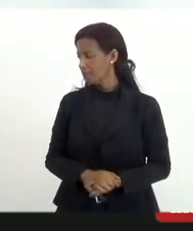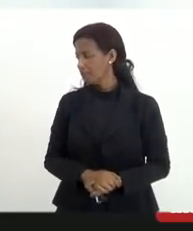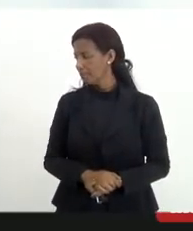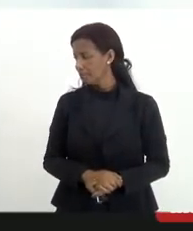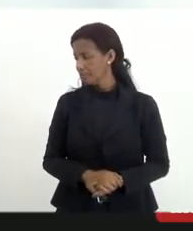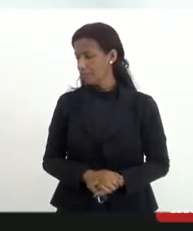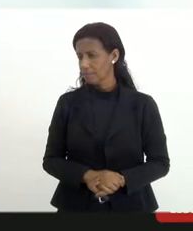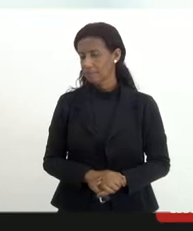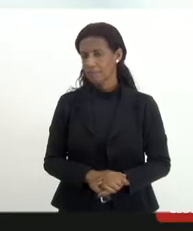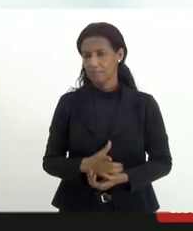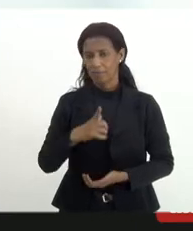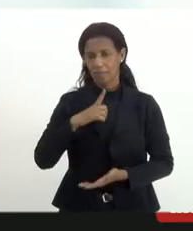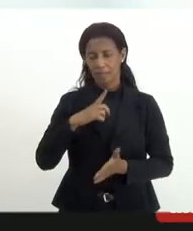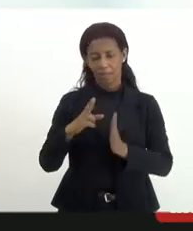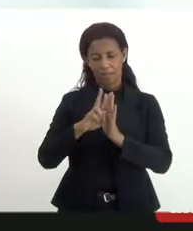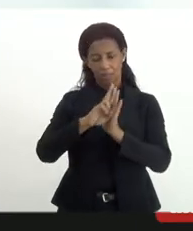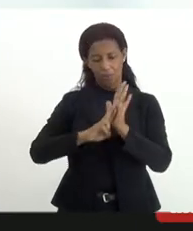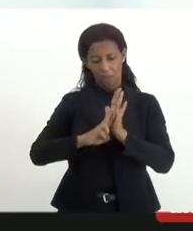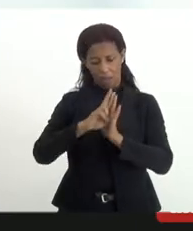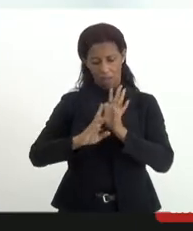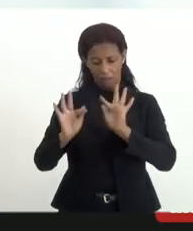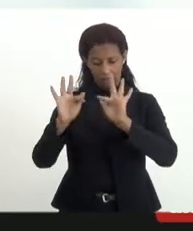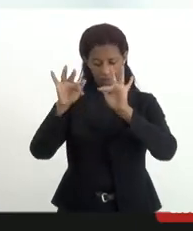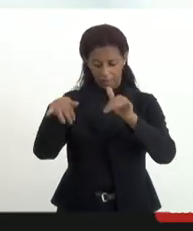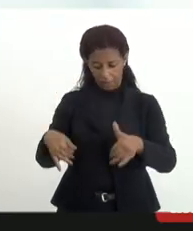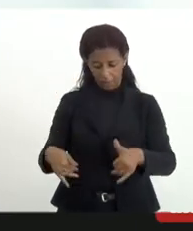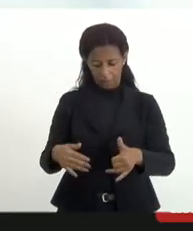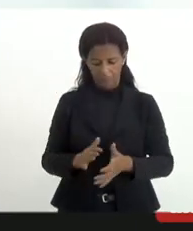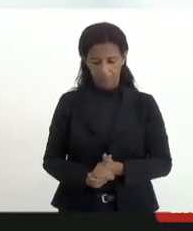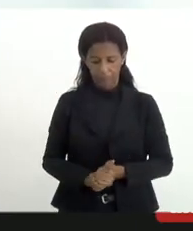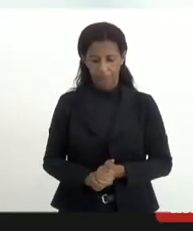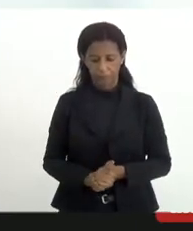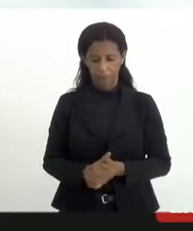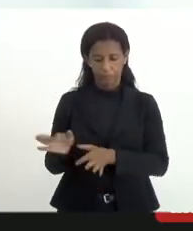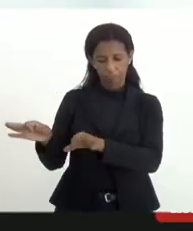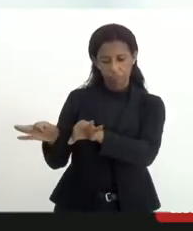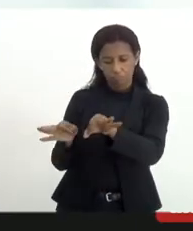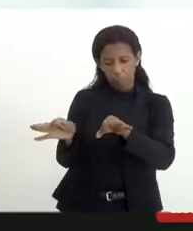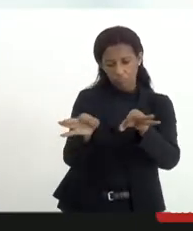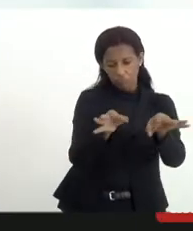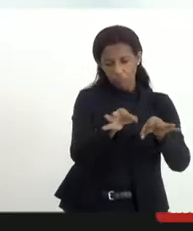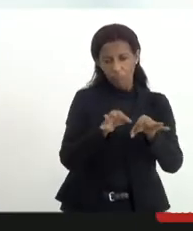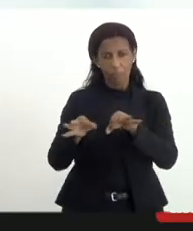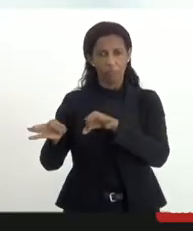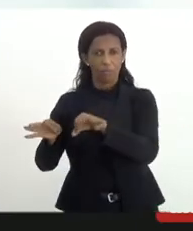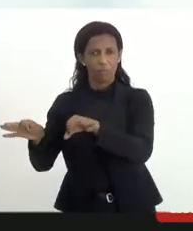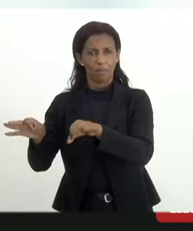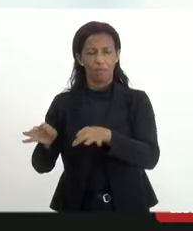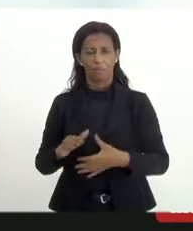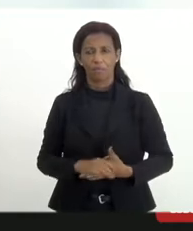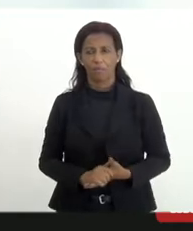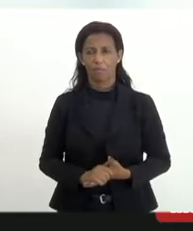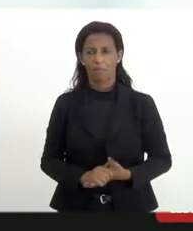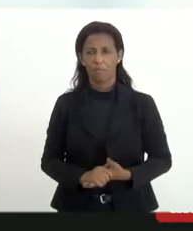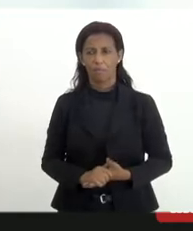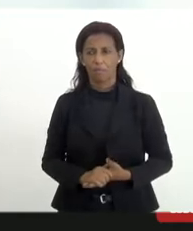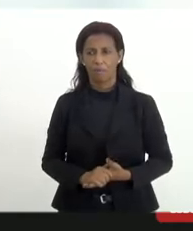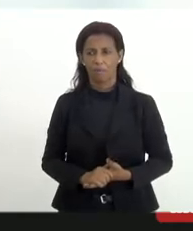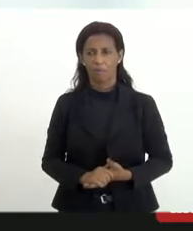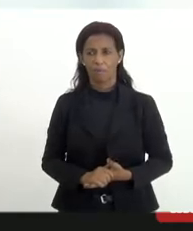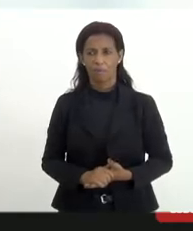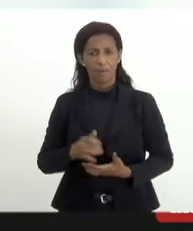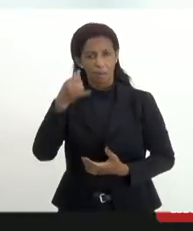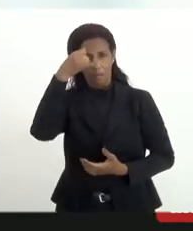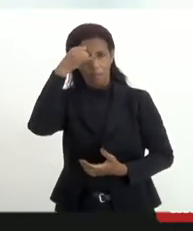era a gente arrolar no relatório final as medidas profiláticas para prevenir,